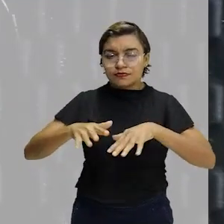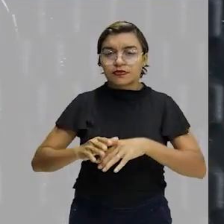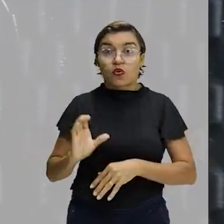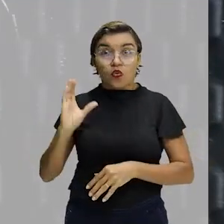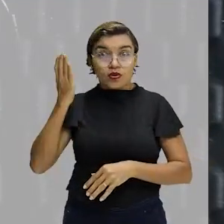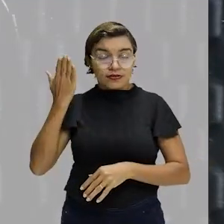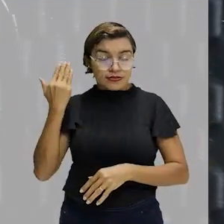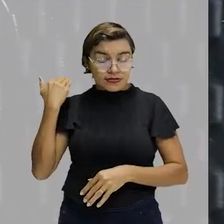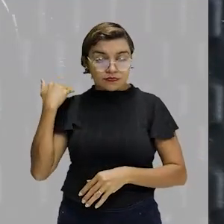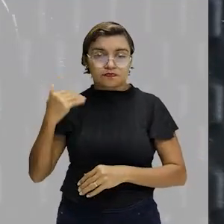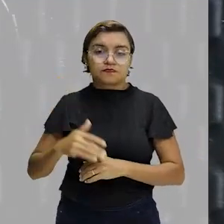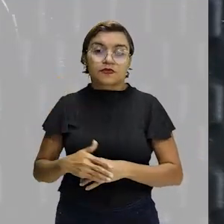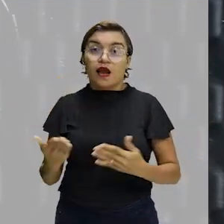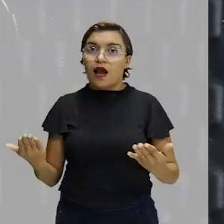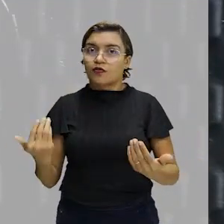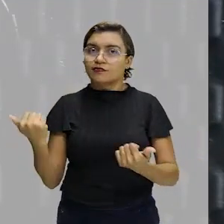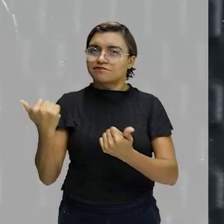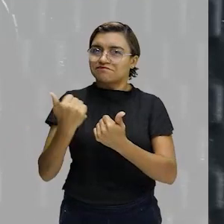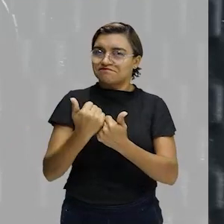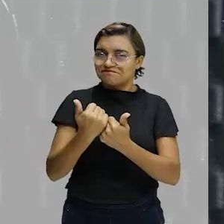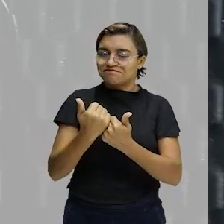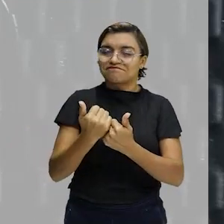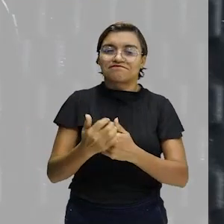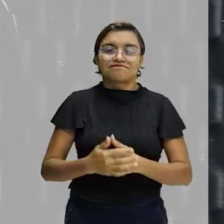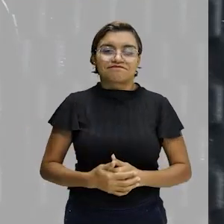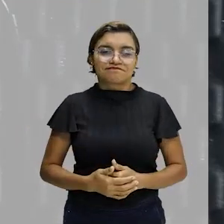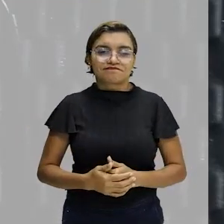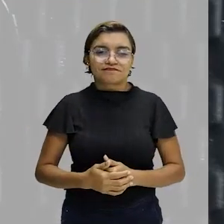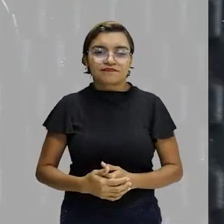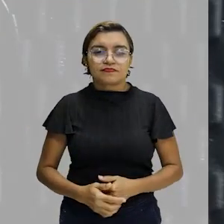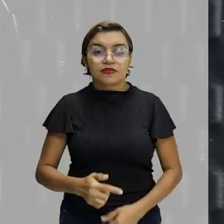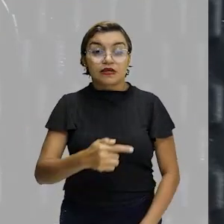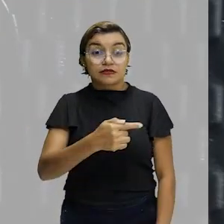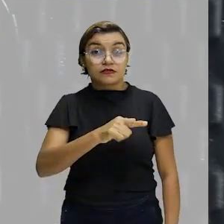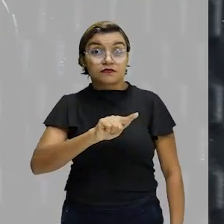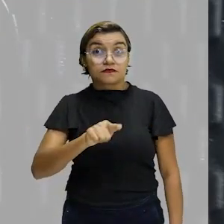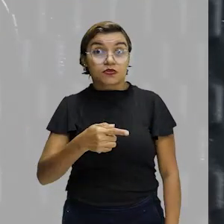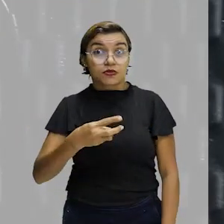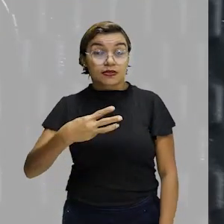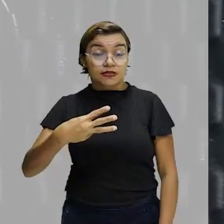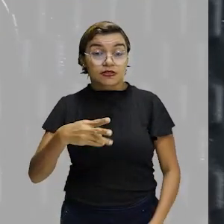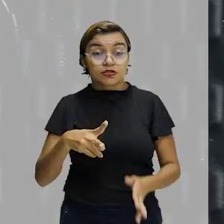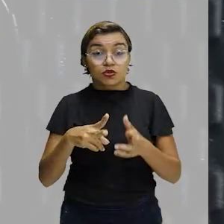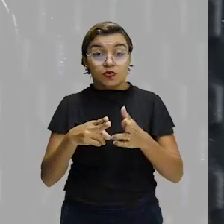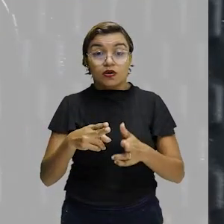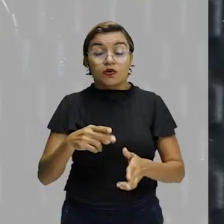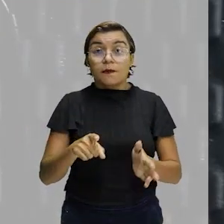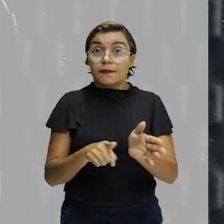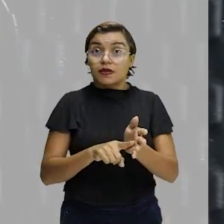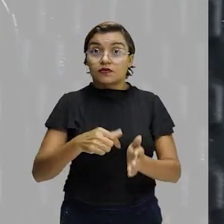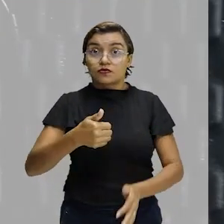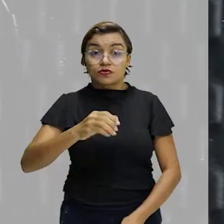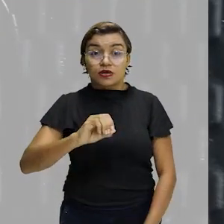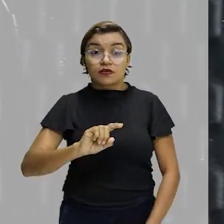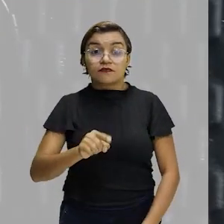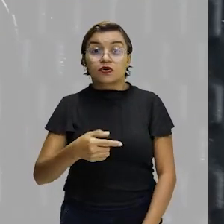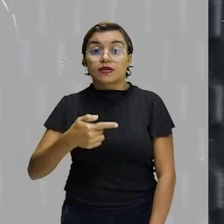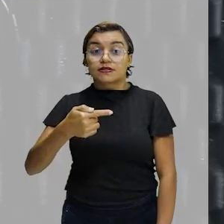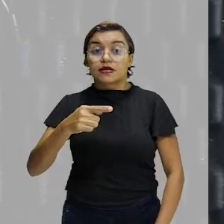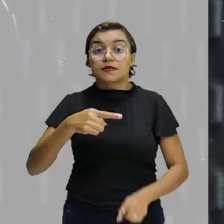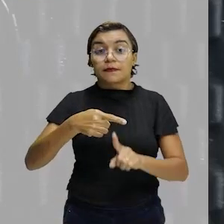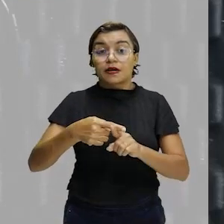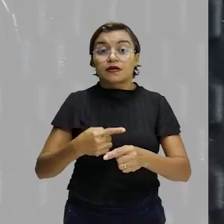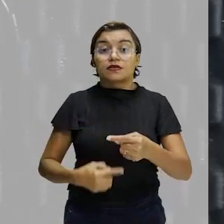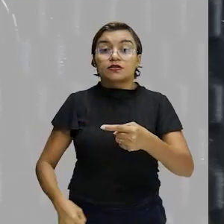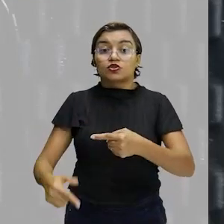agora substituir, tá bom? Então, vai ficar 7,3 igual a menos 10,7 igual